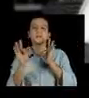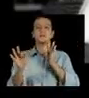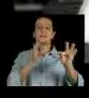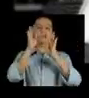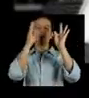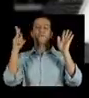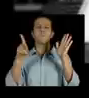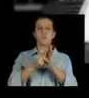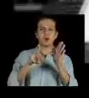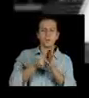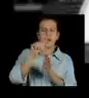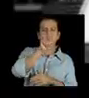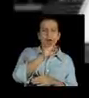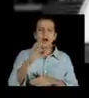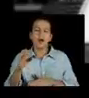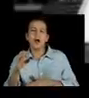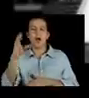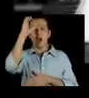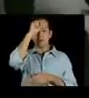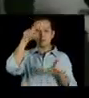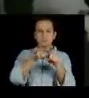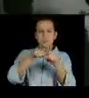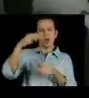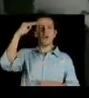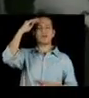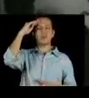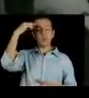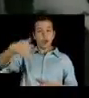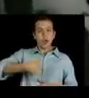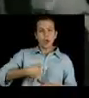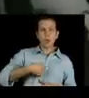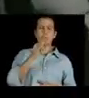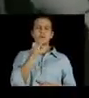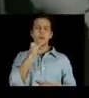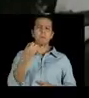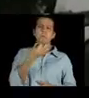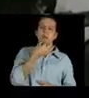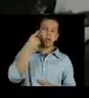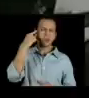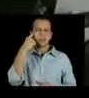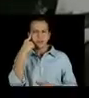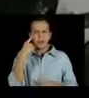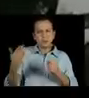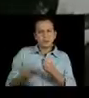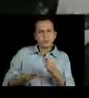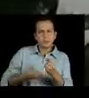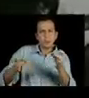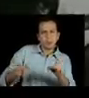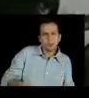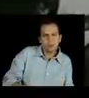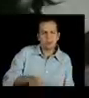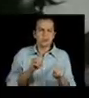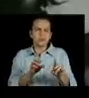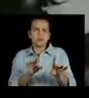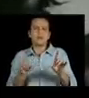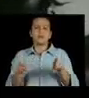em métodos e técnicas de alfabetização de adultos. Não é que eu ache que ser um